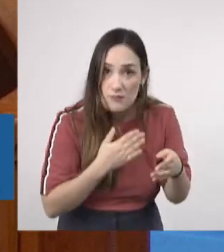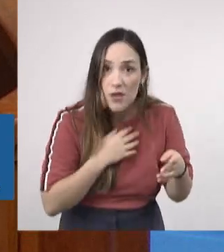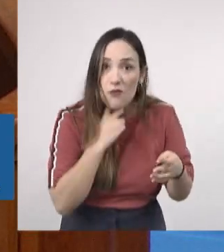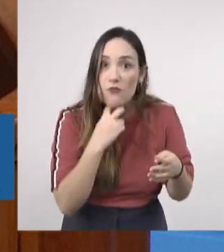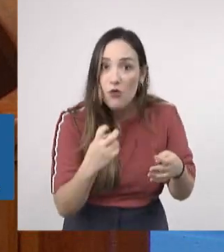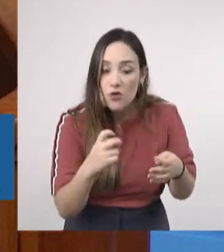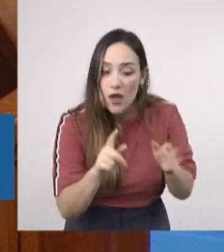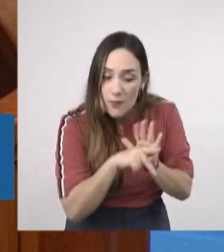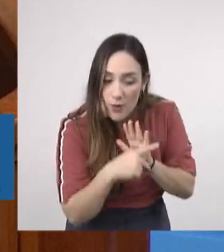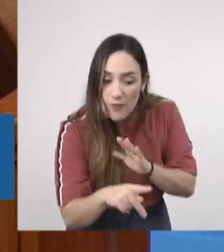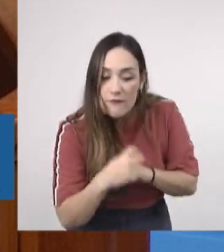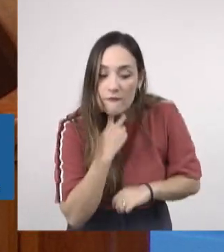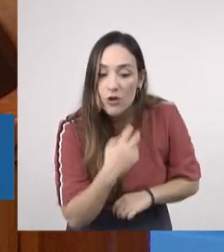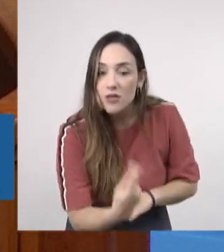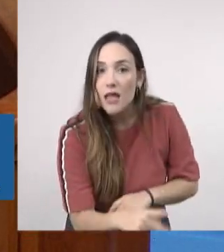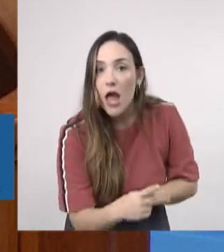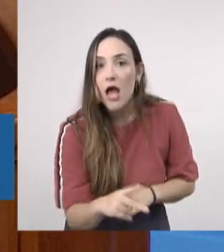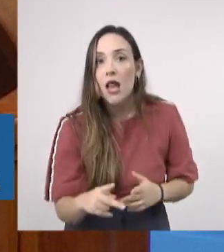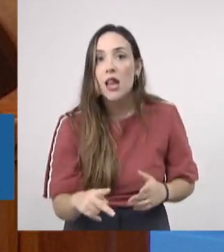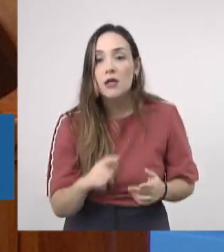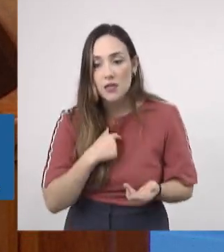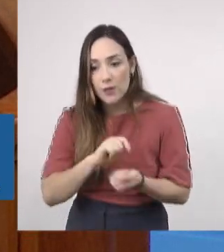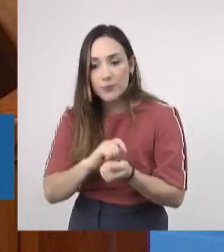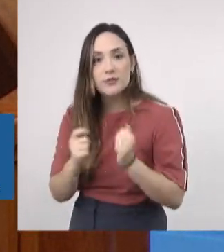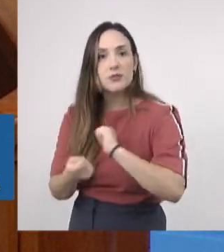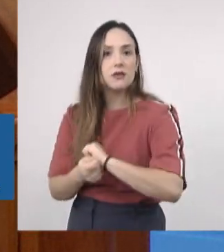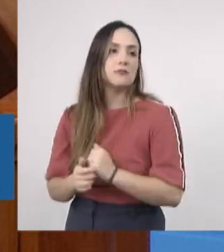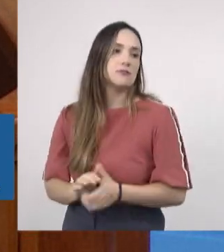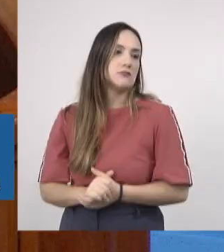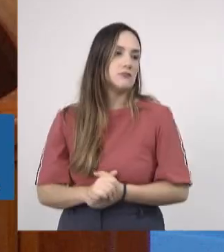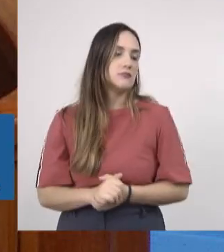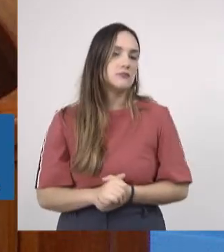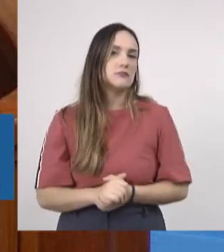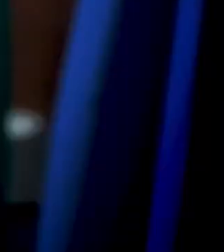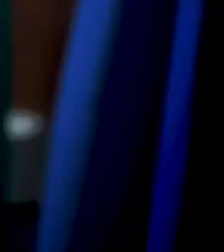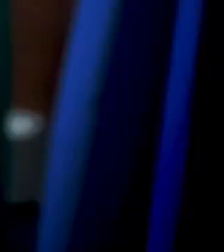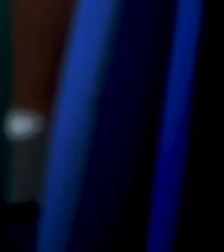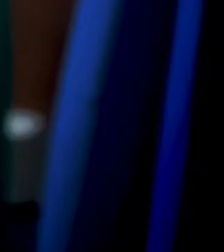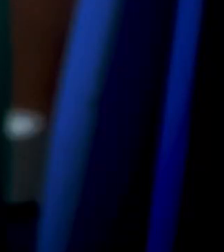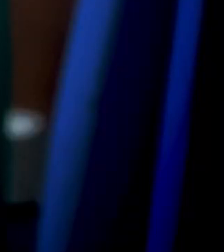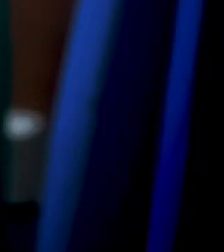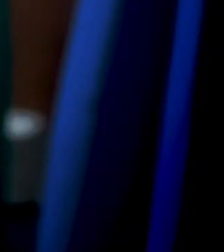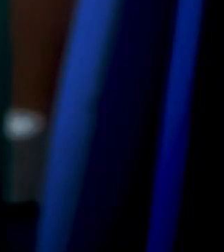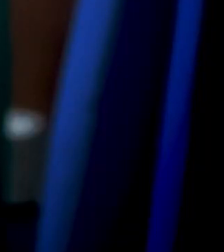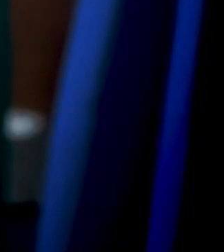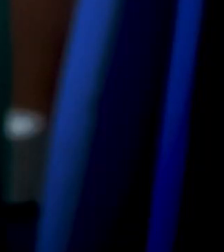João Henrique, dessas crianças que gritam e que choram sozinhas.